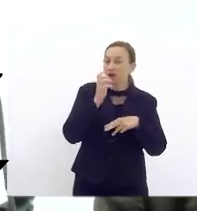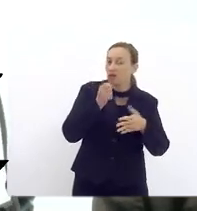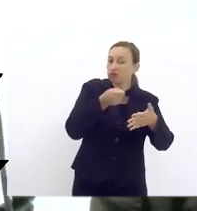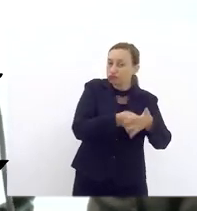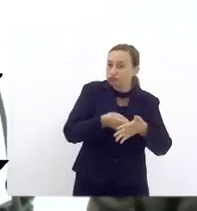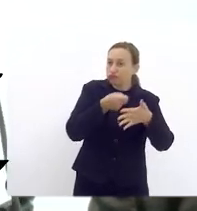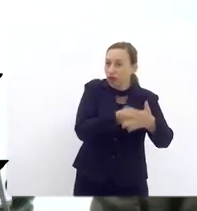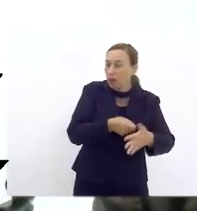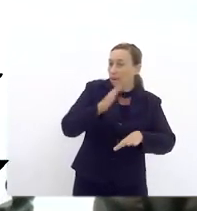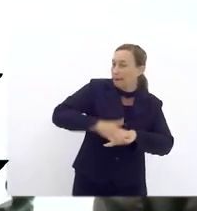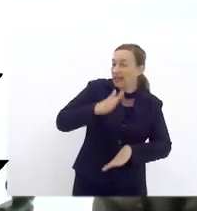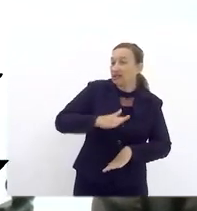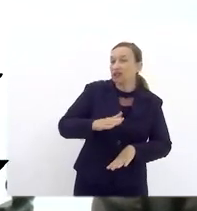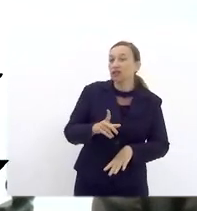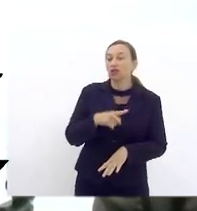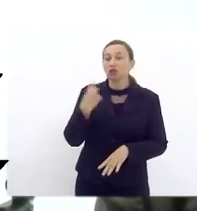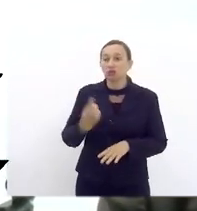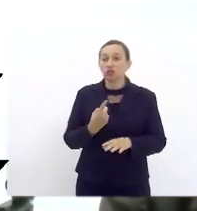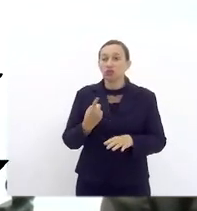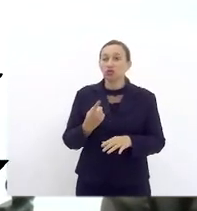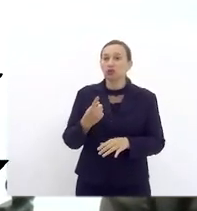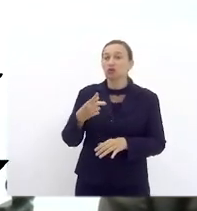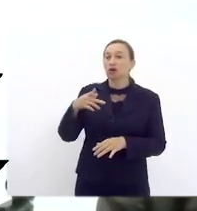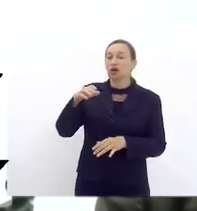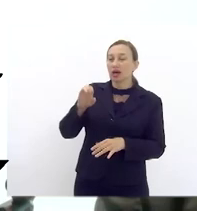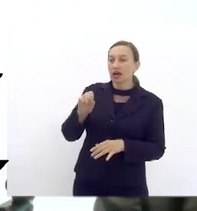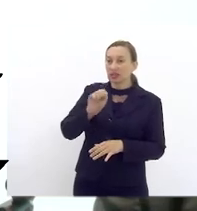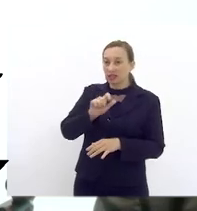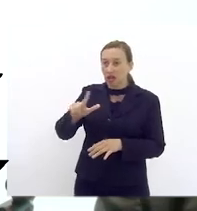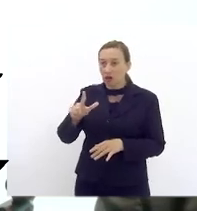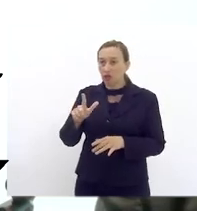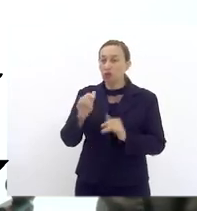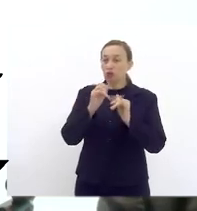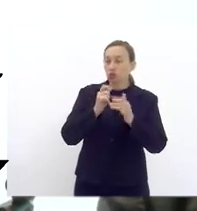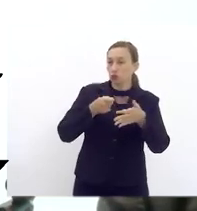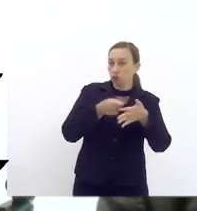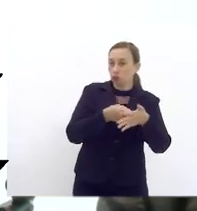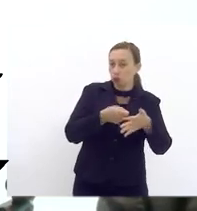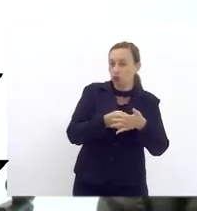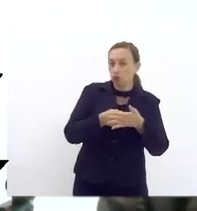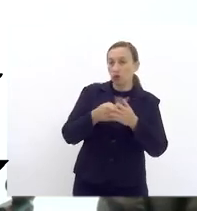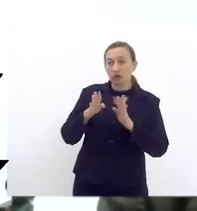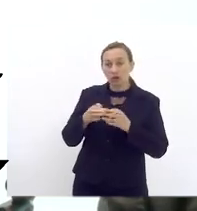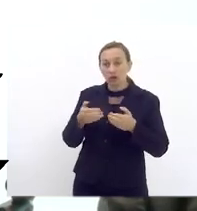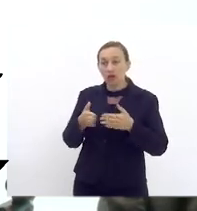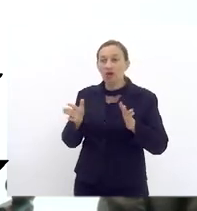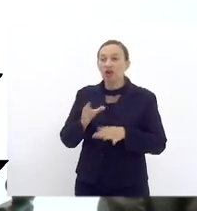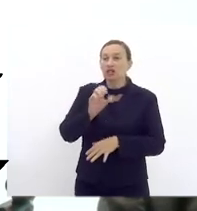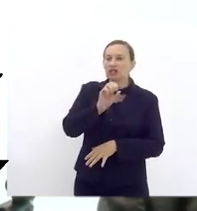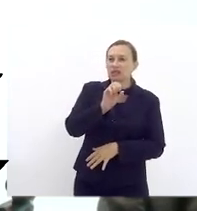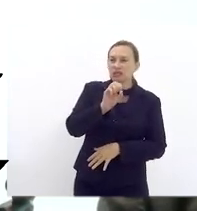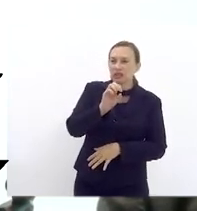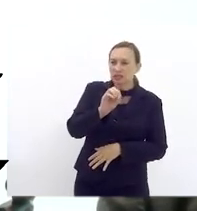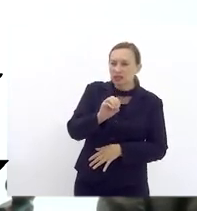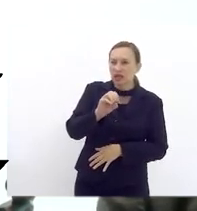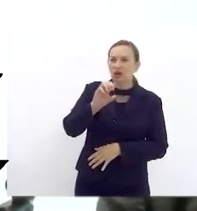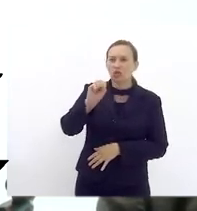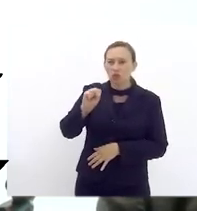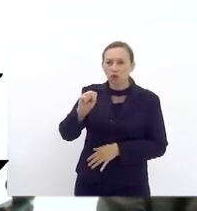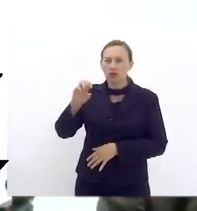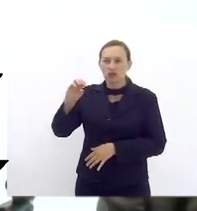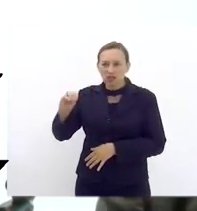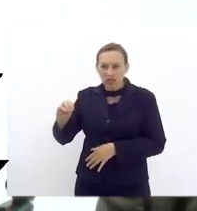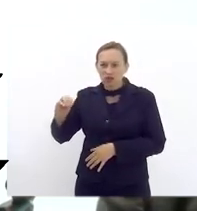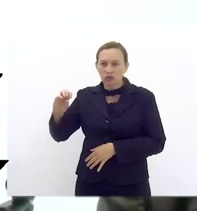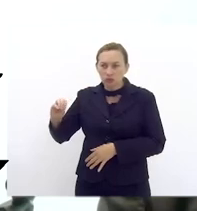mais e o nosso canal de denúncia né eu reafirmo tá aberto né lá o 0800 eu acho que